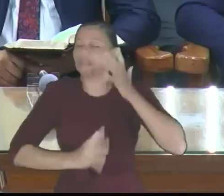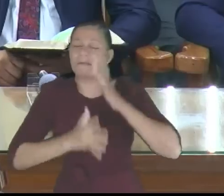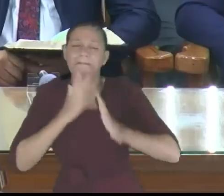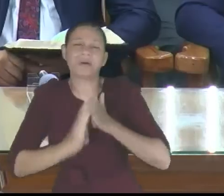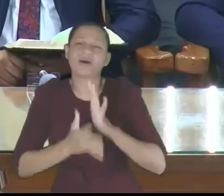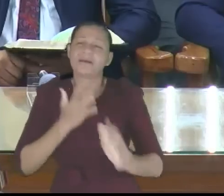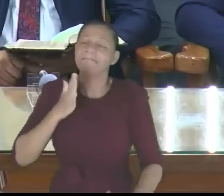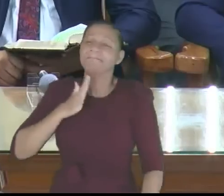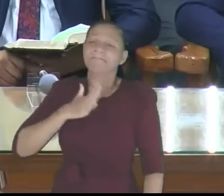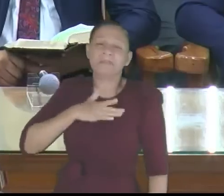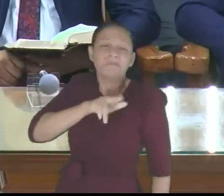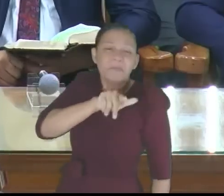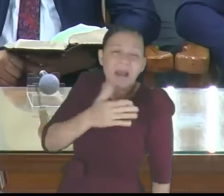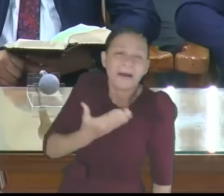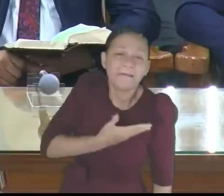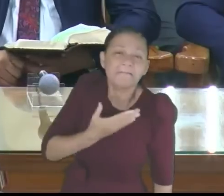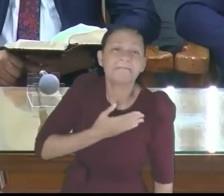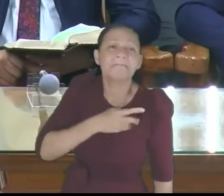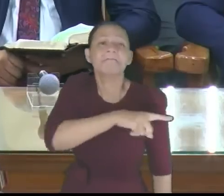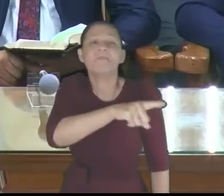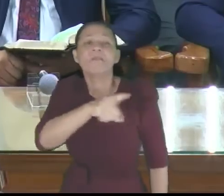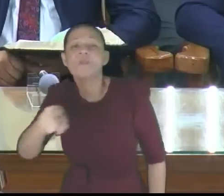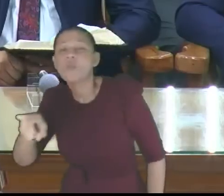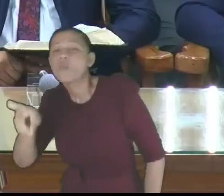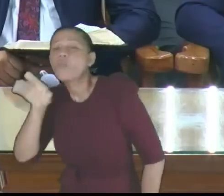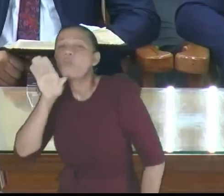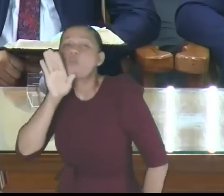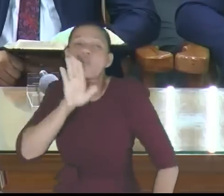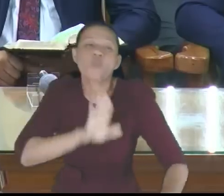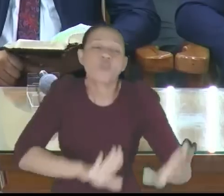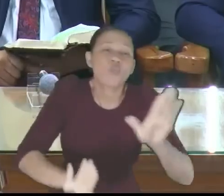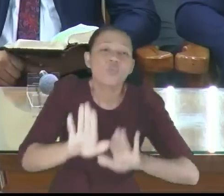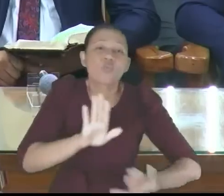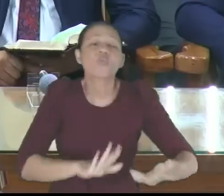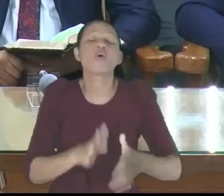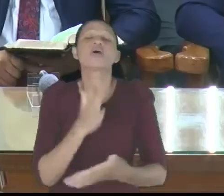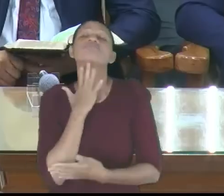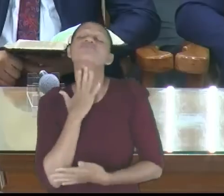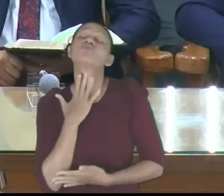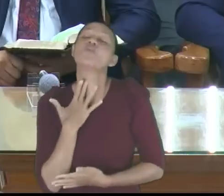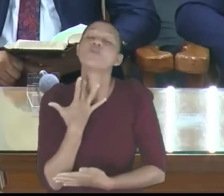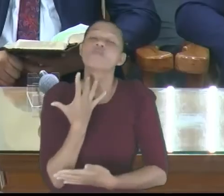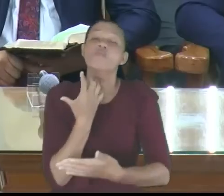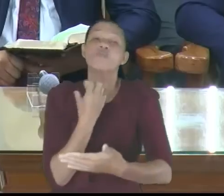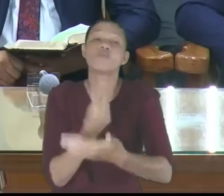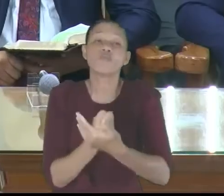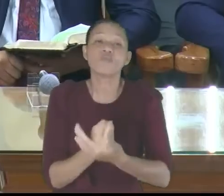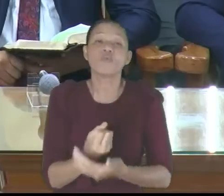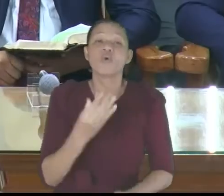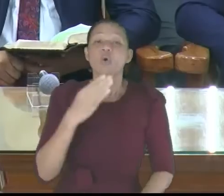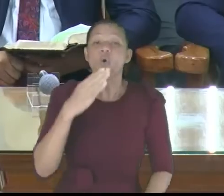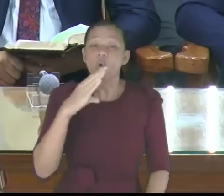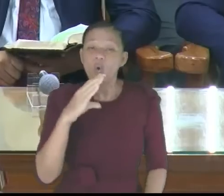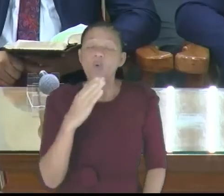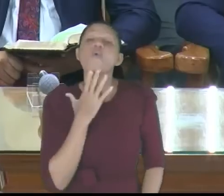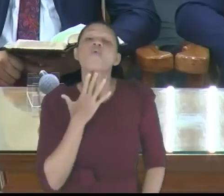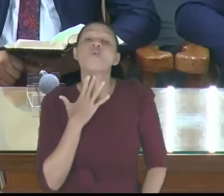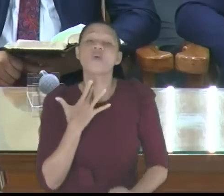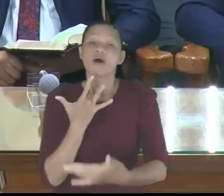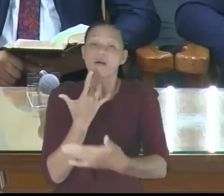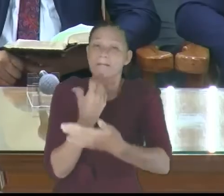meus amigos, vocês tenham cuidado com a pompiciência da carne. A pompiciência dos